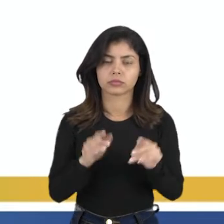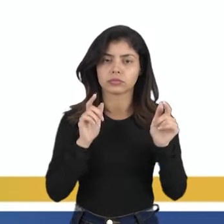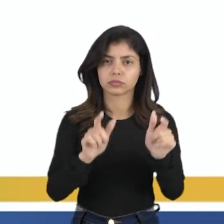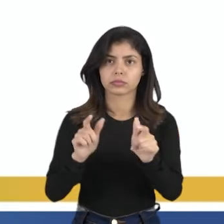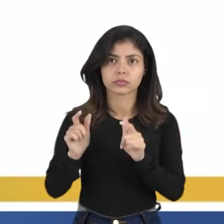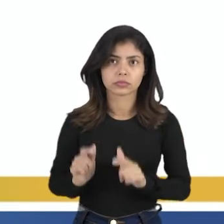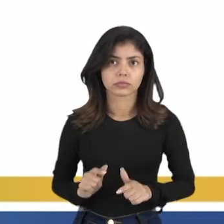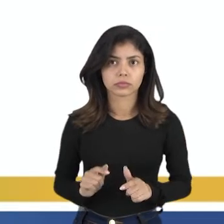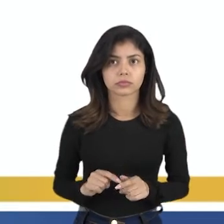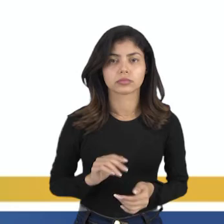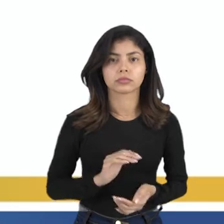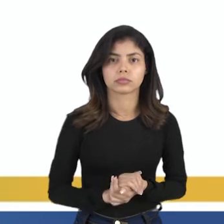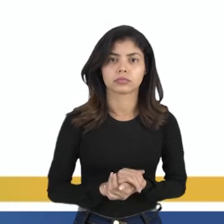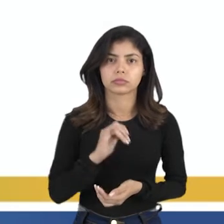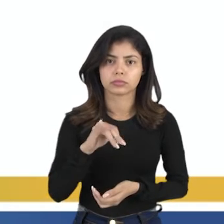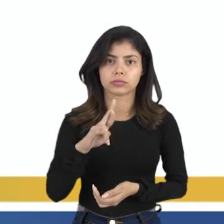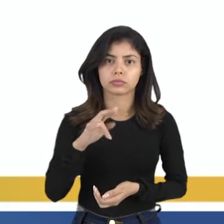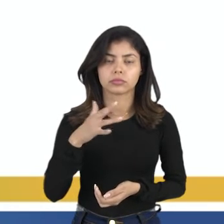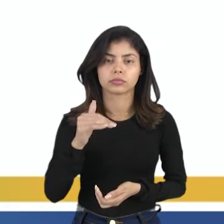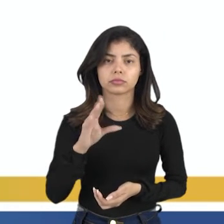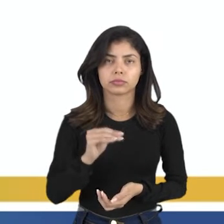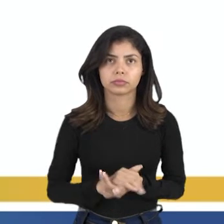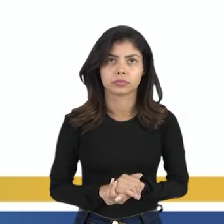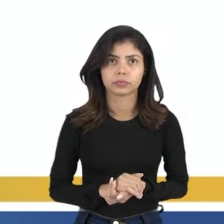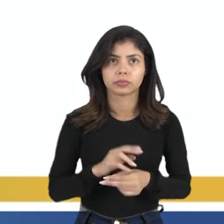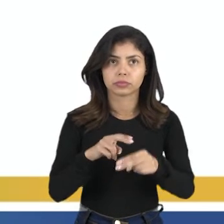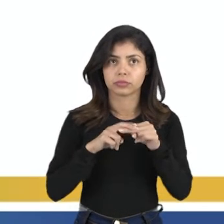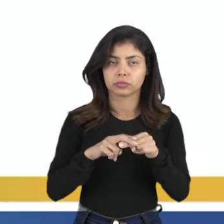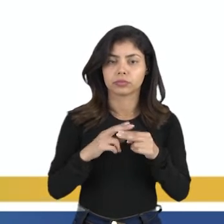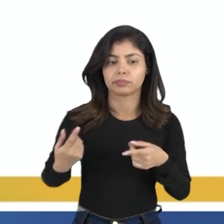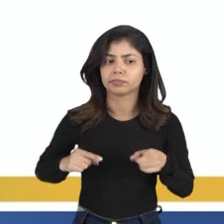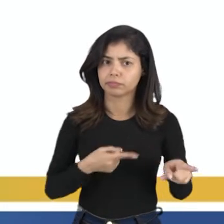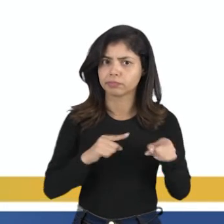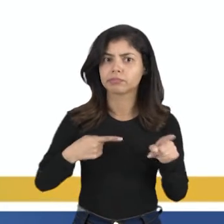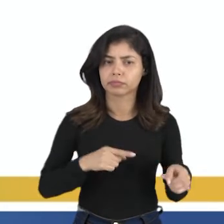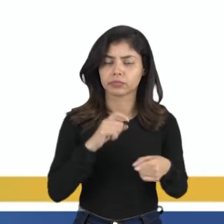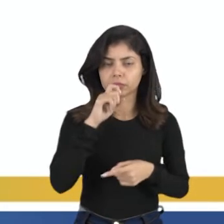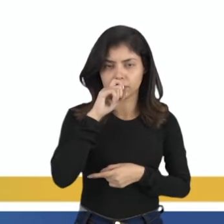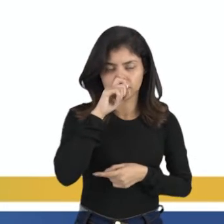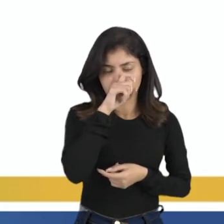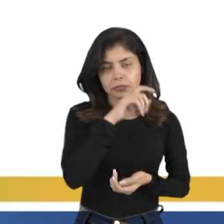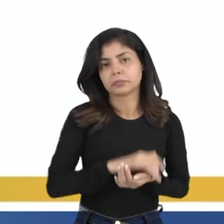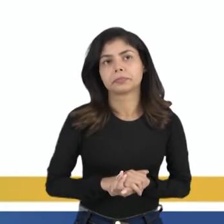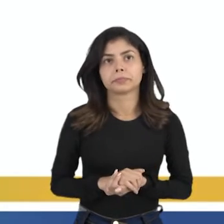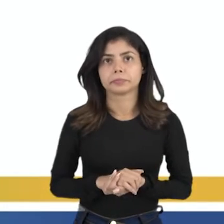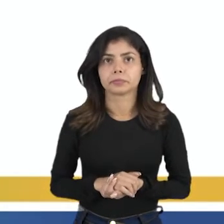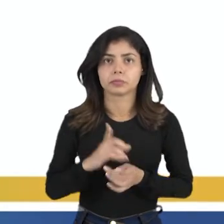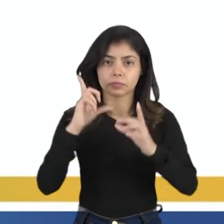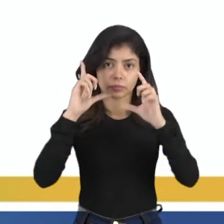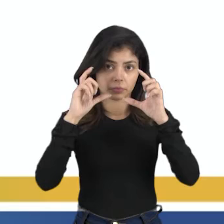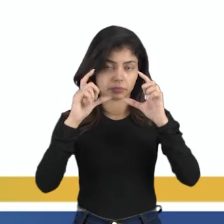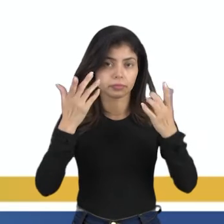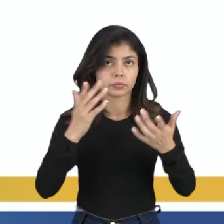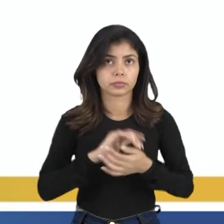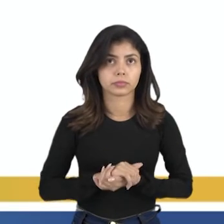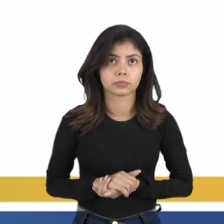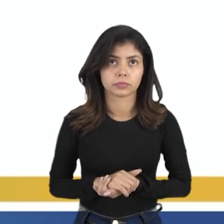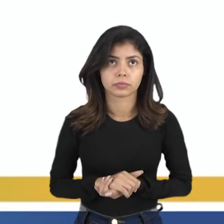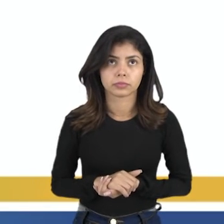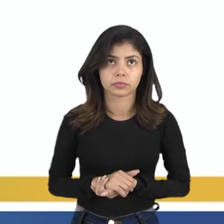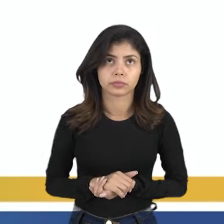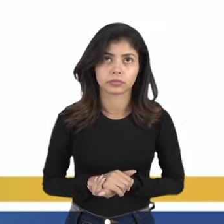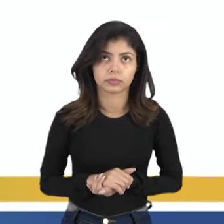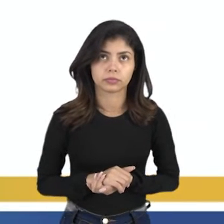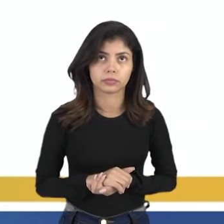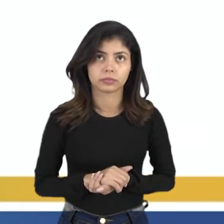o lugar de imitação. Para isso, eles fazem até provocações, existem a câmera fotográfica, tá bom?